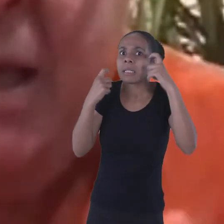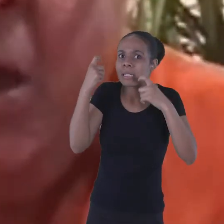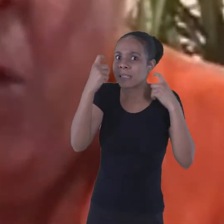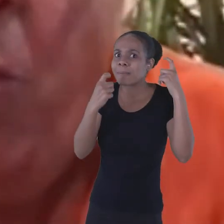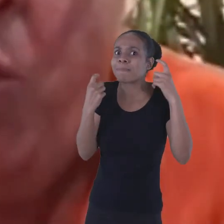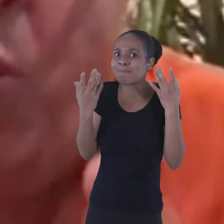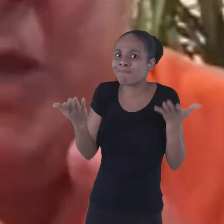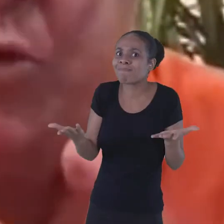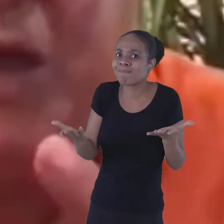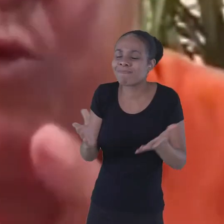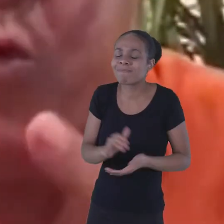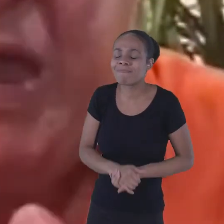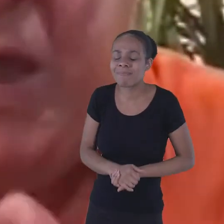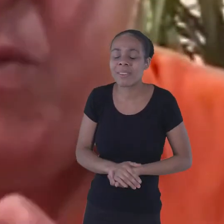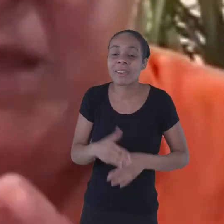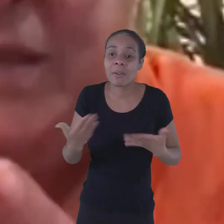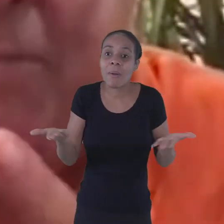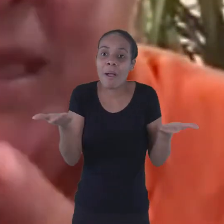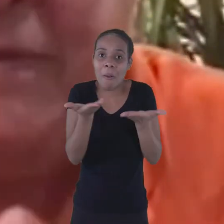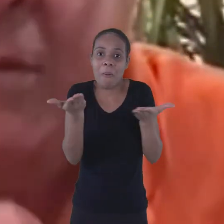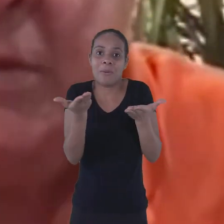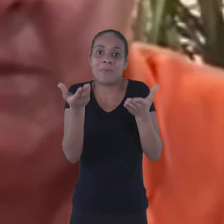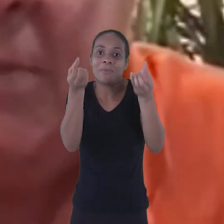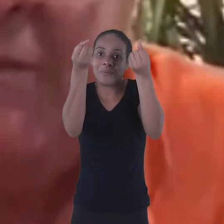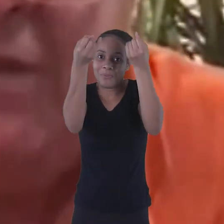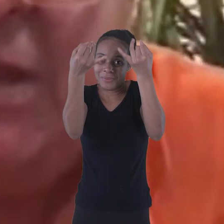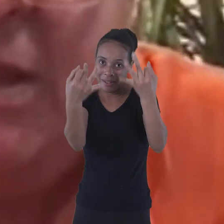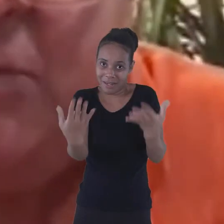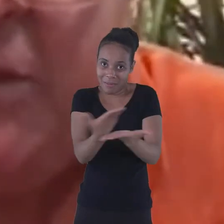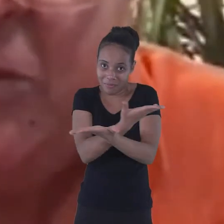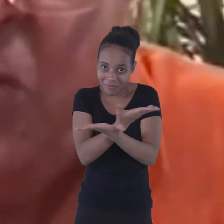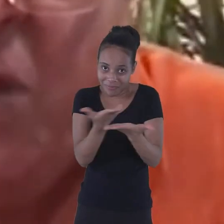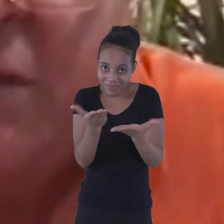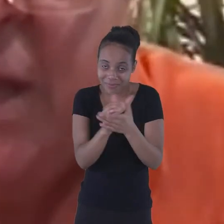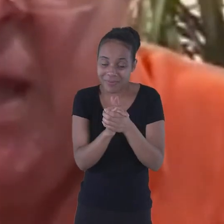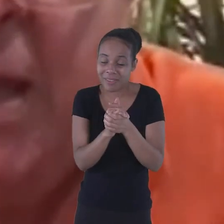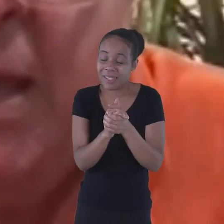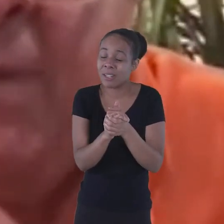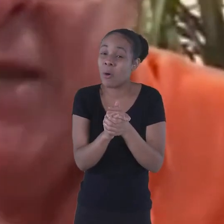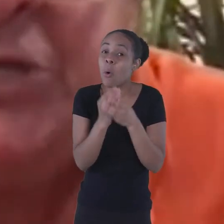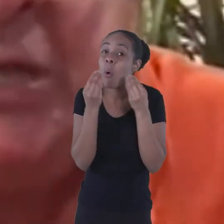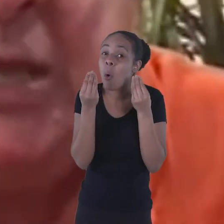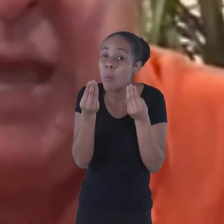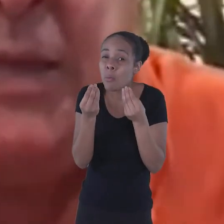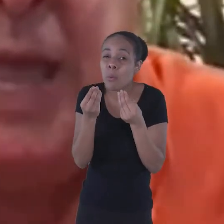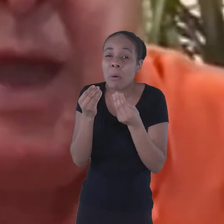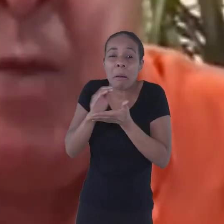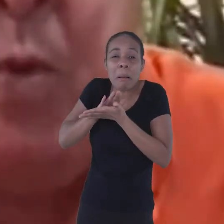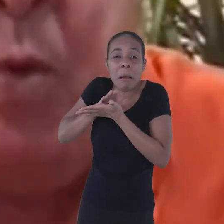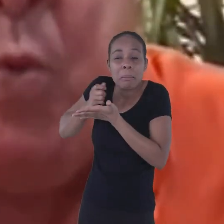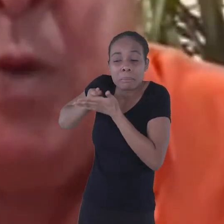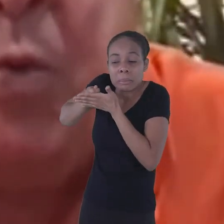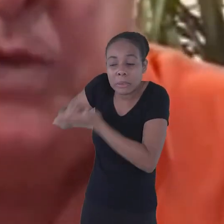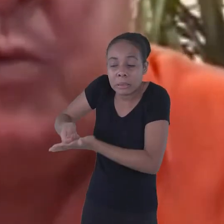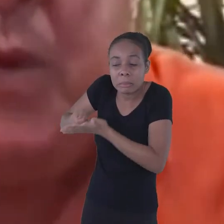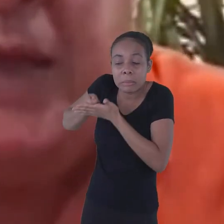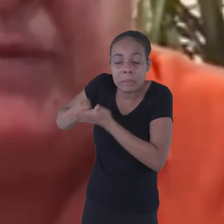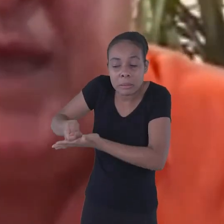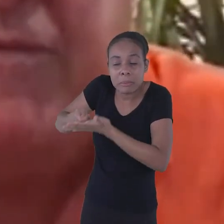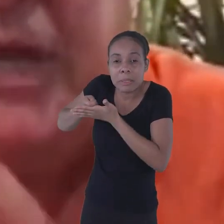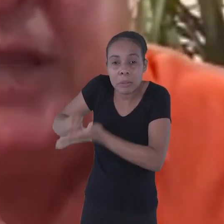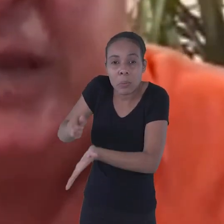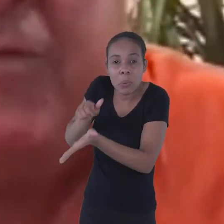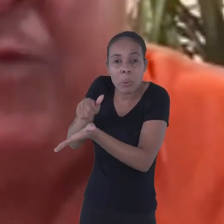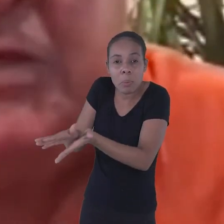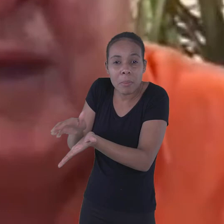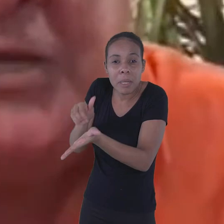ilustrar o quanto é cruel essa pressão em cima da vida das pessoas. Imagina quem tem alguma coisa, alguma